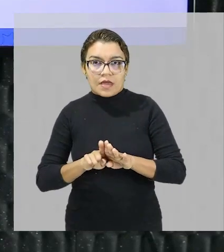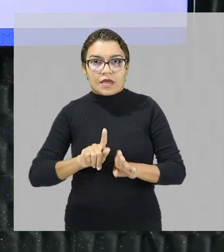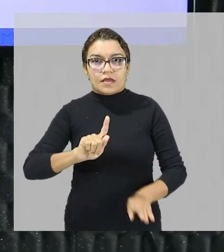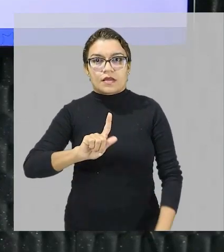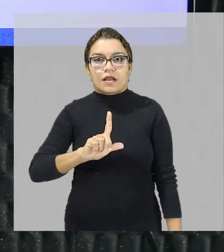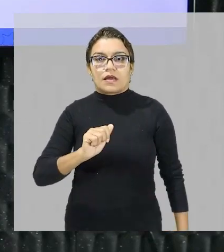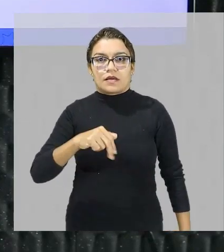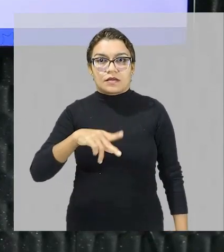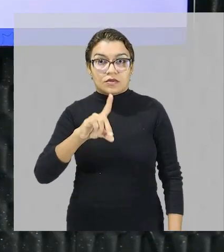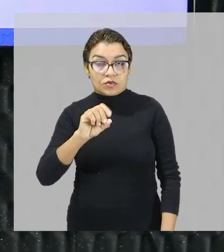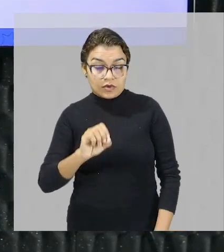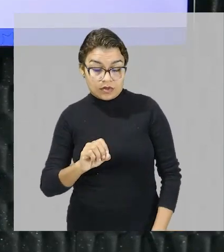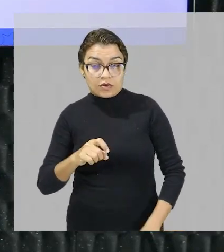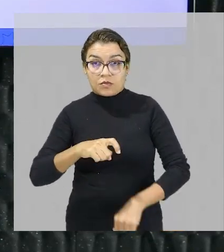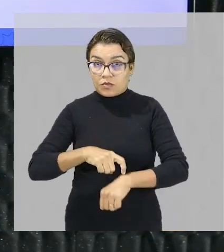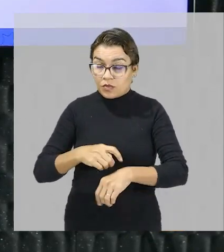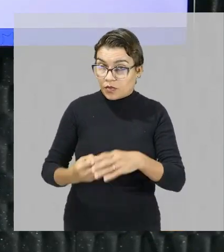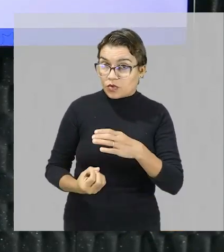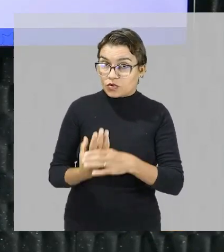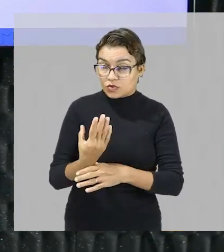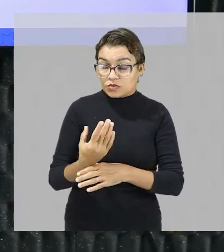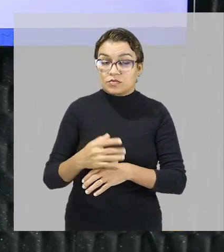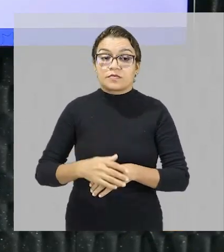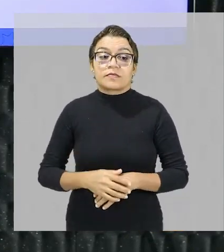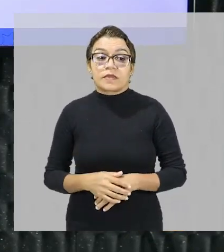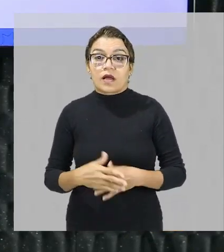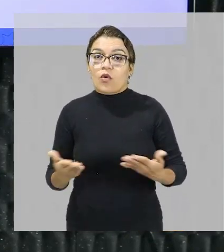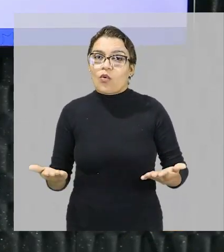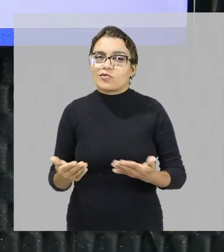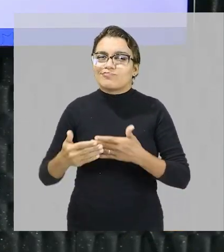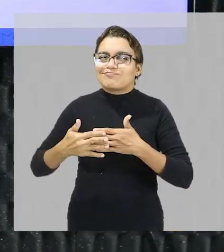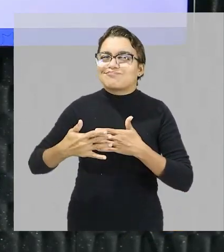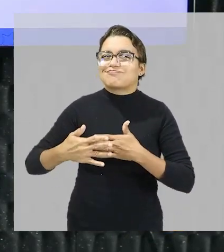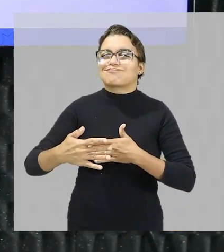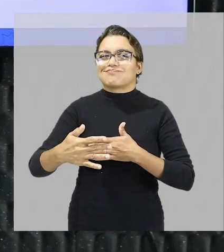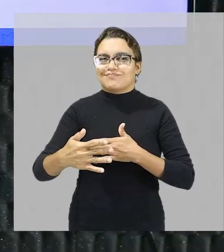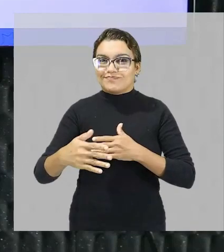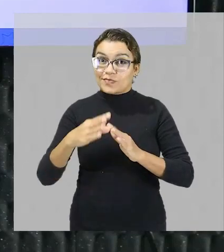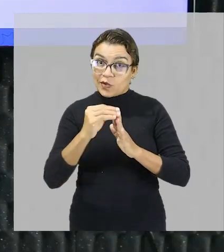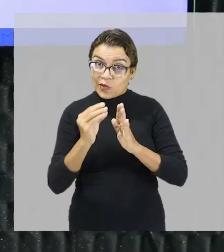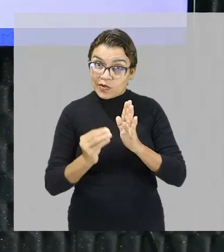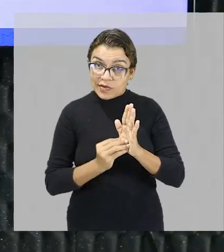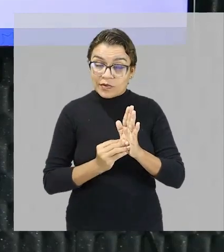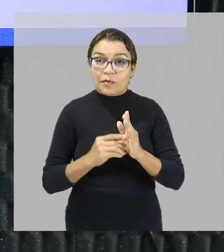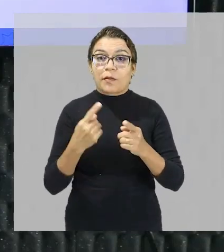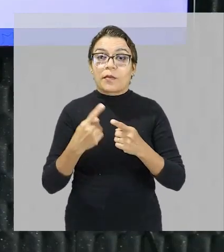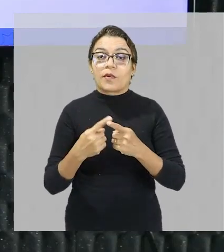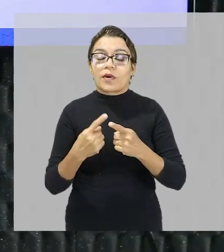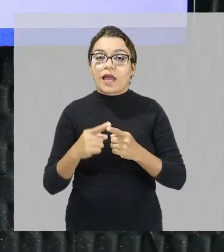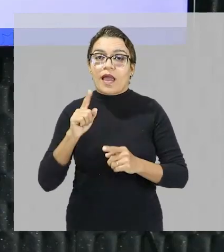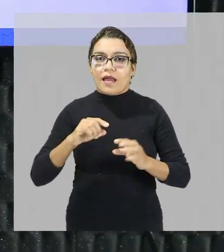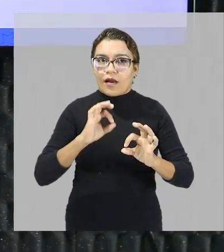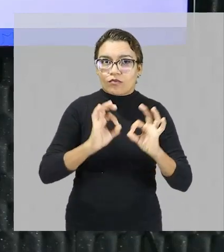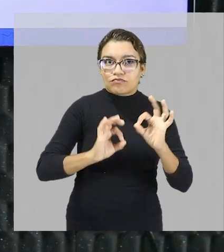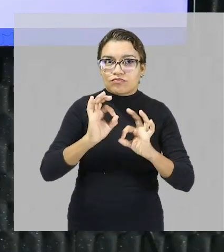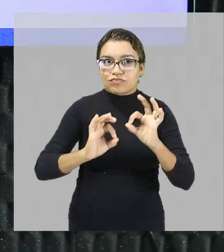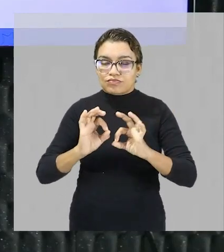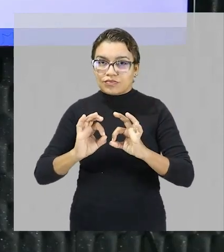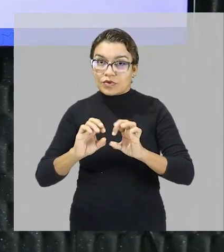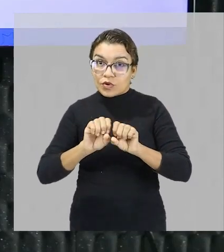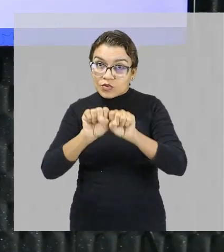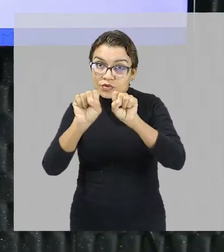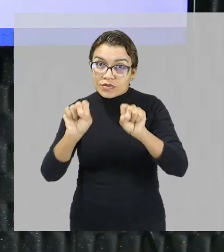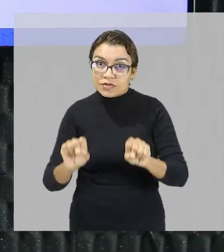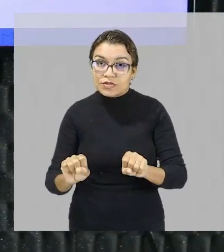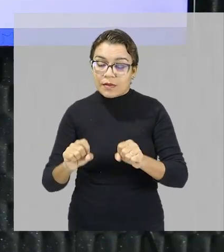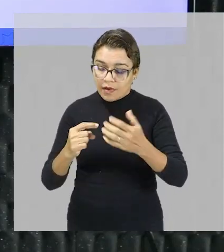são produzidos. E hoje nós vamos, na verdade, ter uma continuidade desse conteúdo, porque é sobre o controle desse sistema